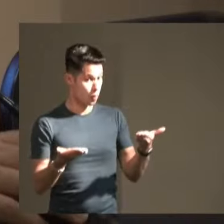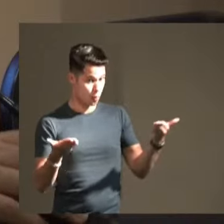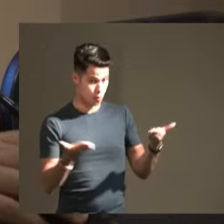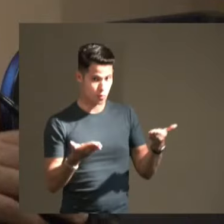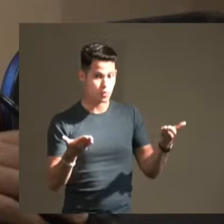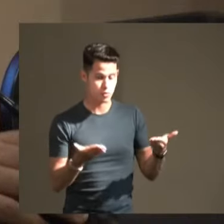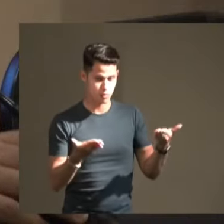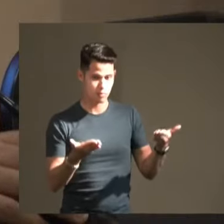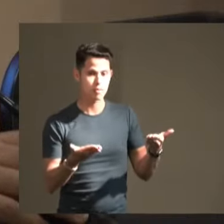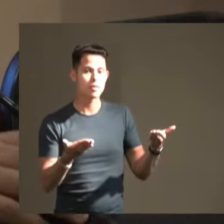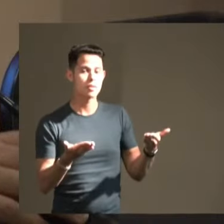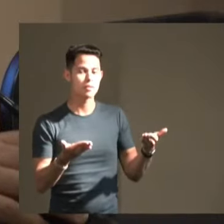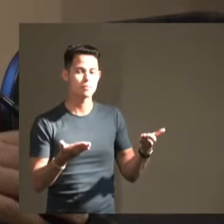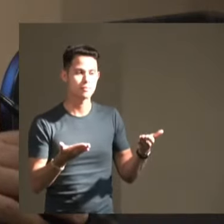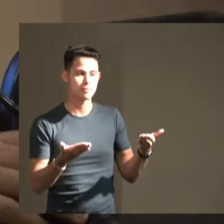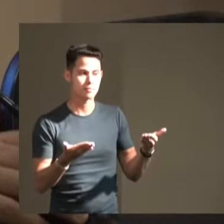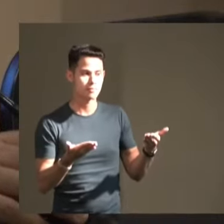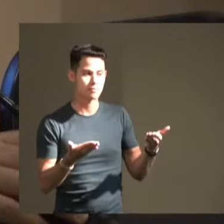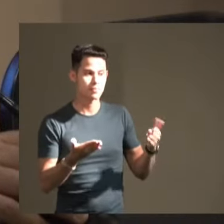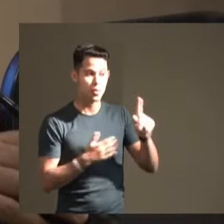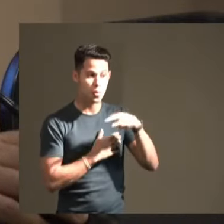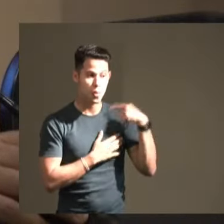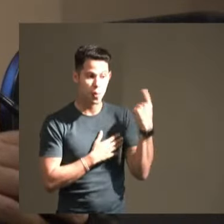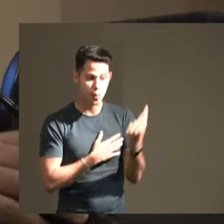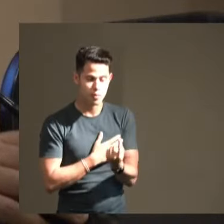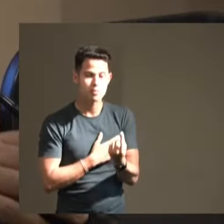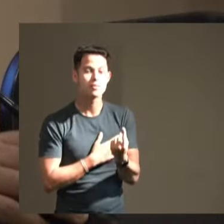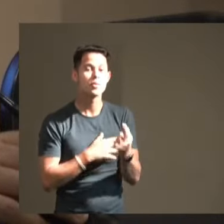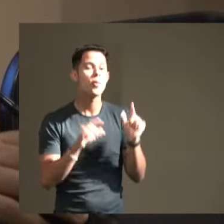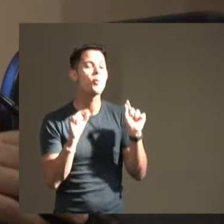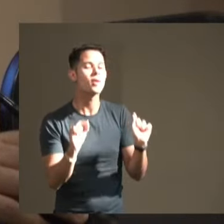última PNAD contínua, nós somos